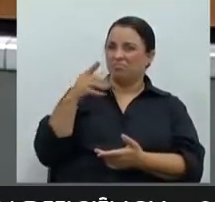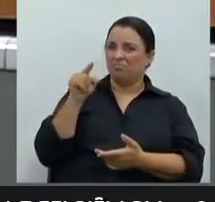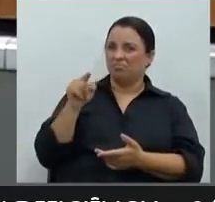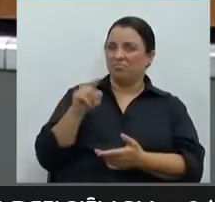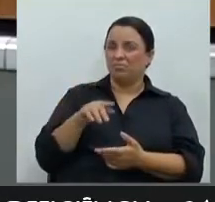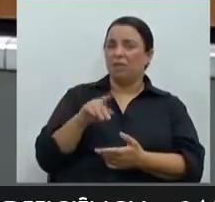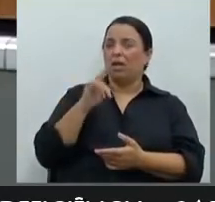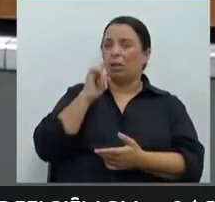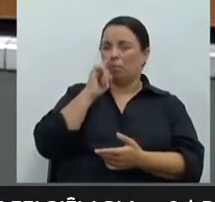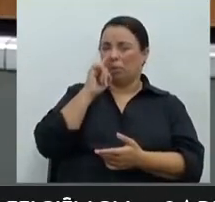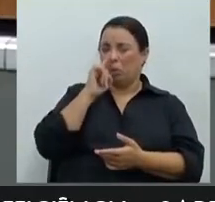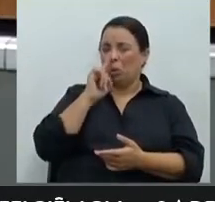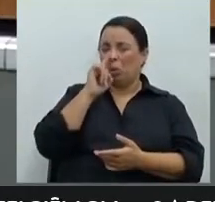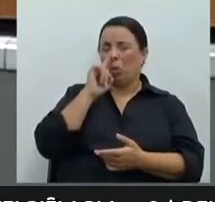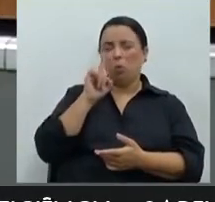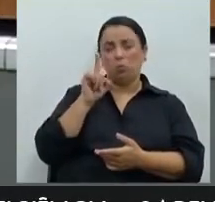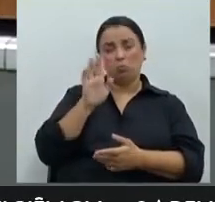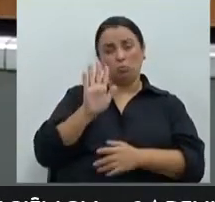muito perigoso.